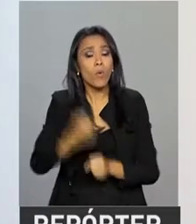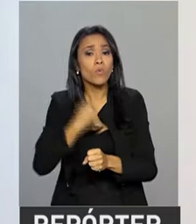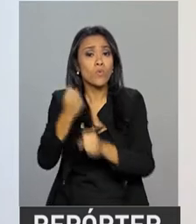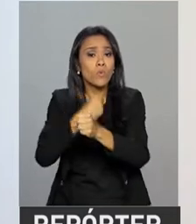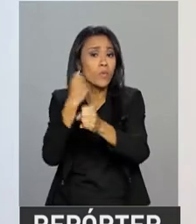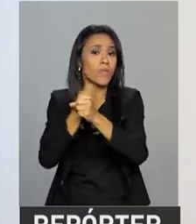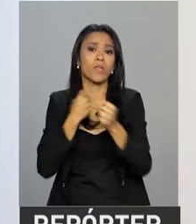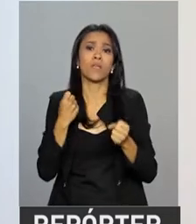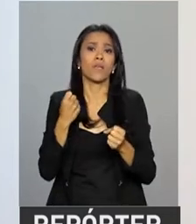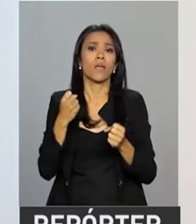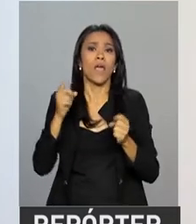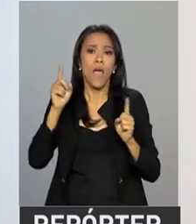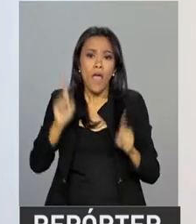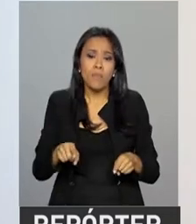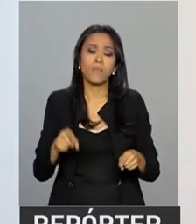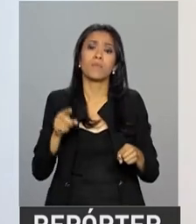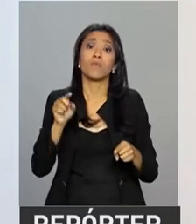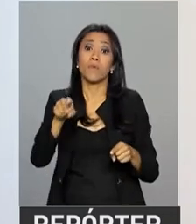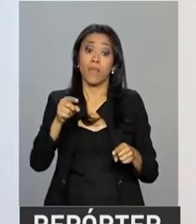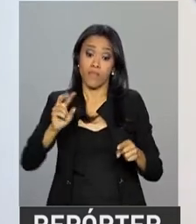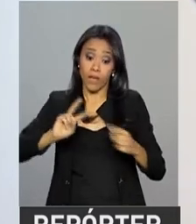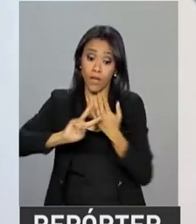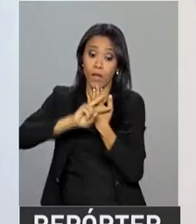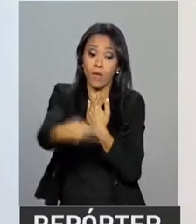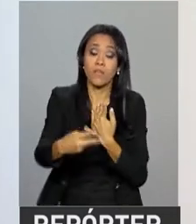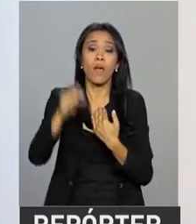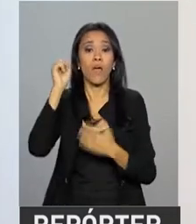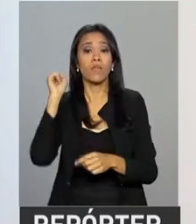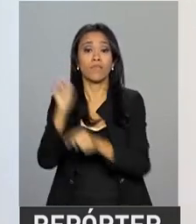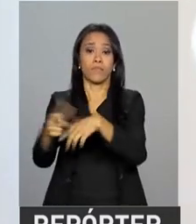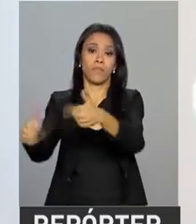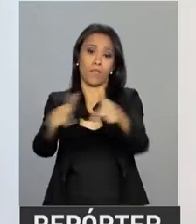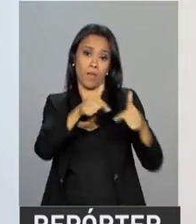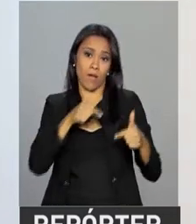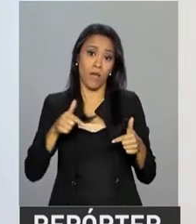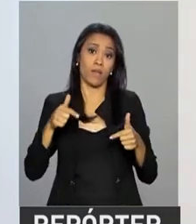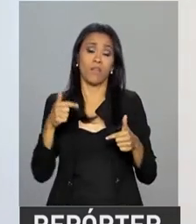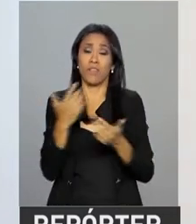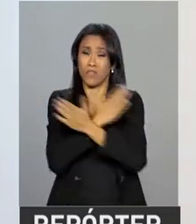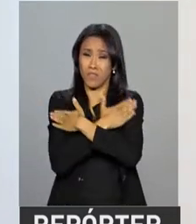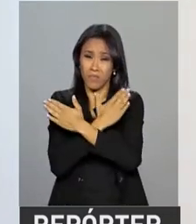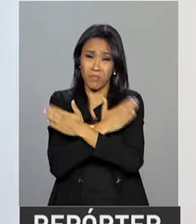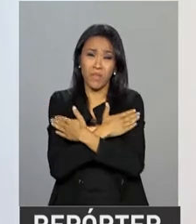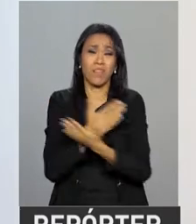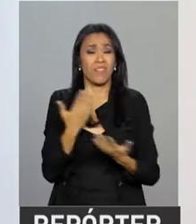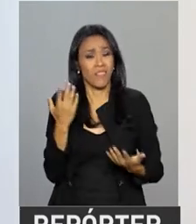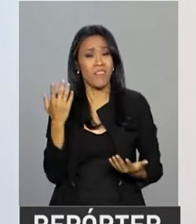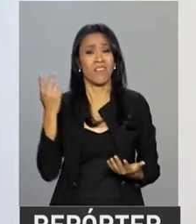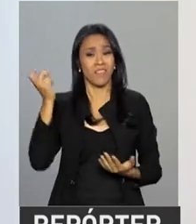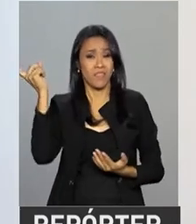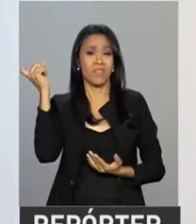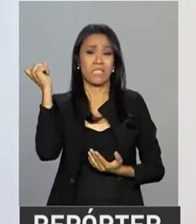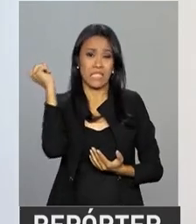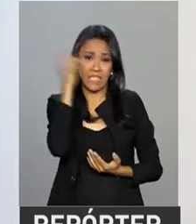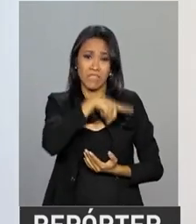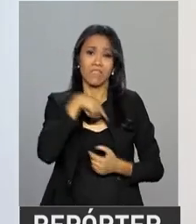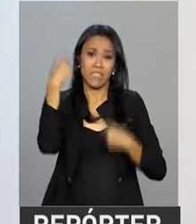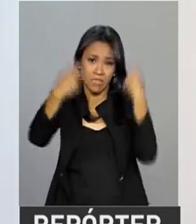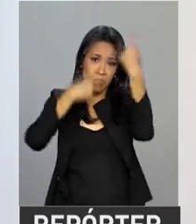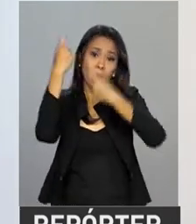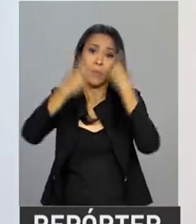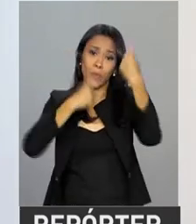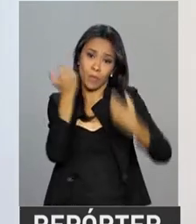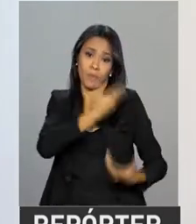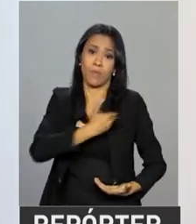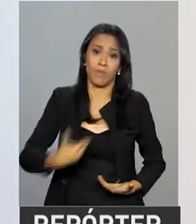é que a obra gera emprego eo desemprego é algo que nos preocupa enormemente então eu disse